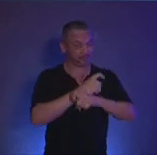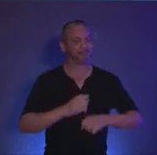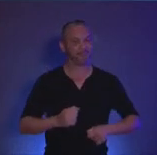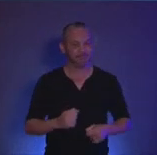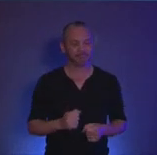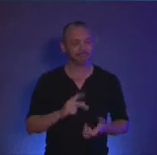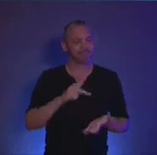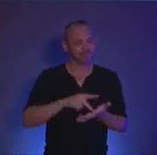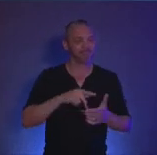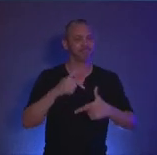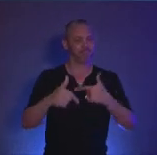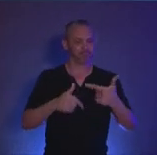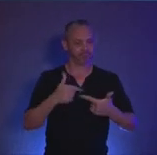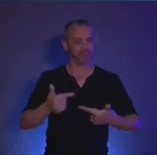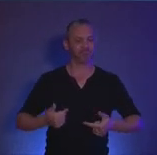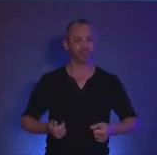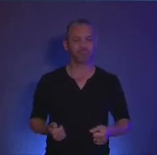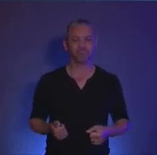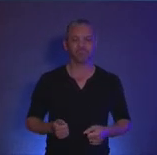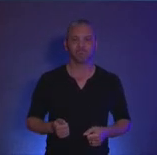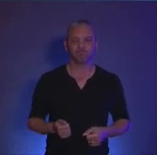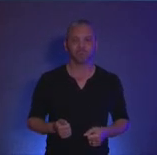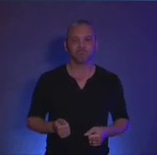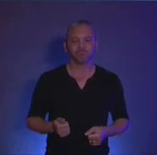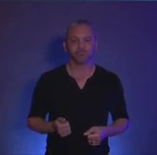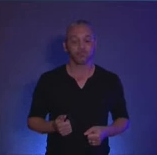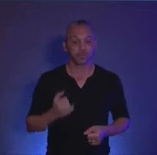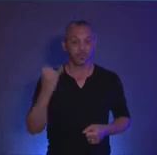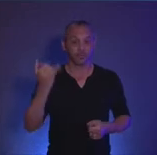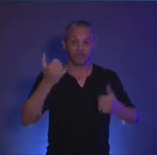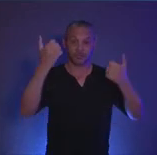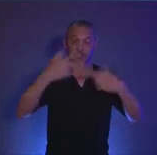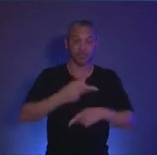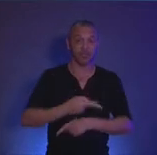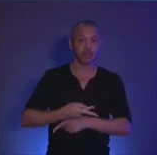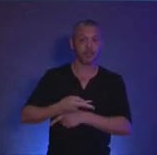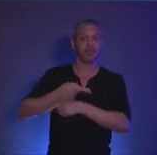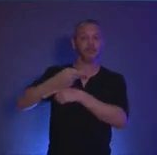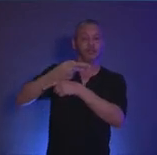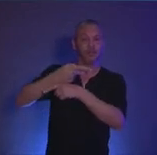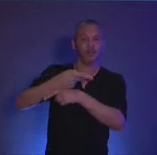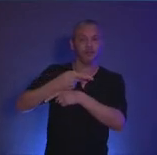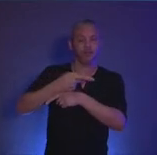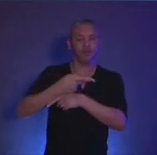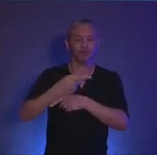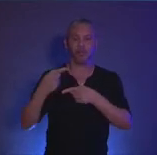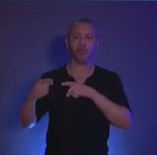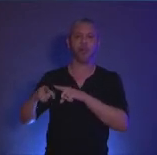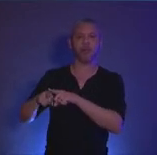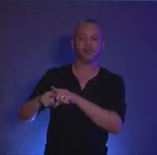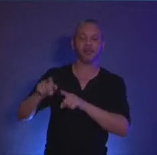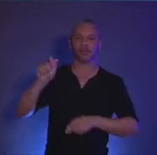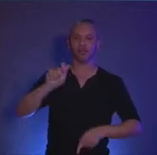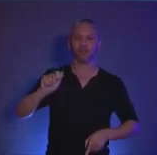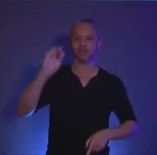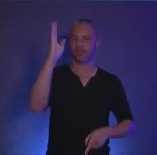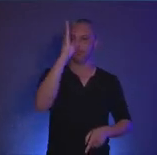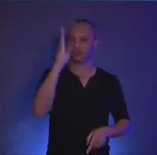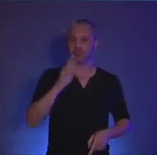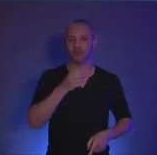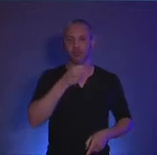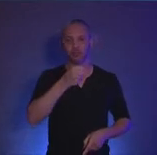de realizar esse tipo de trabalho. E vale falar que o prêmio Cláudio Weber Abramo ele é feito em parceria com a Associação Brasileira de